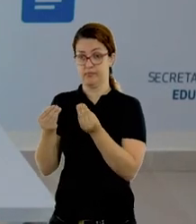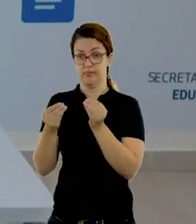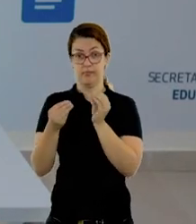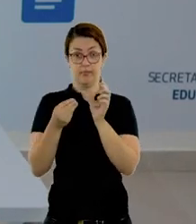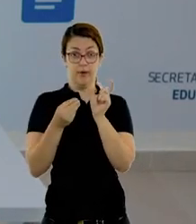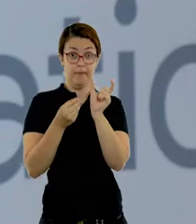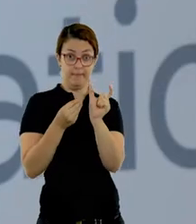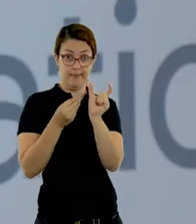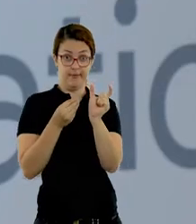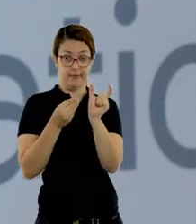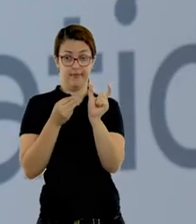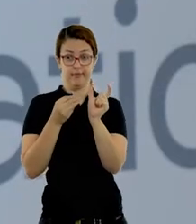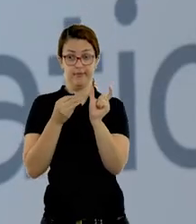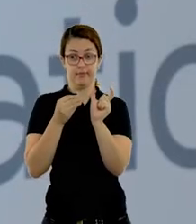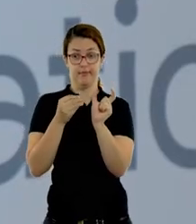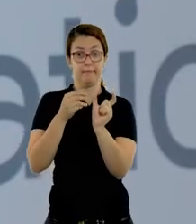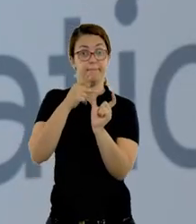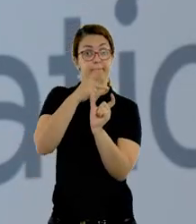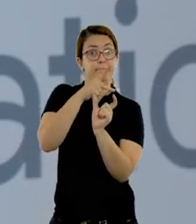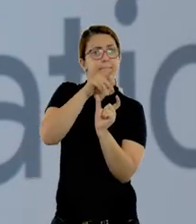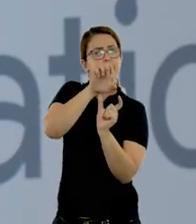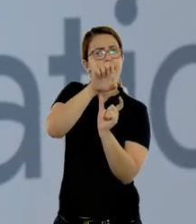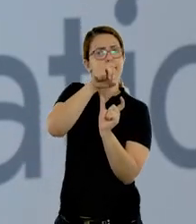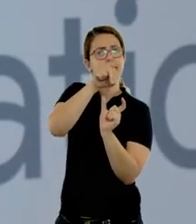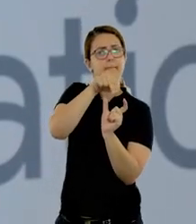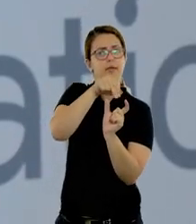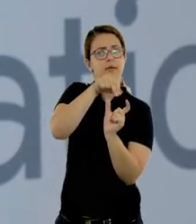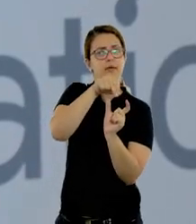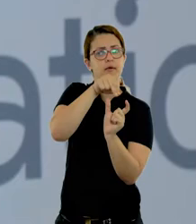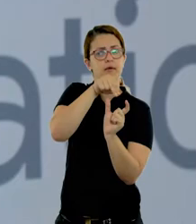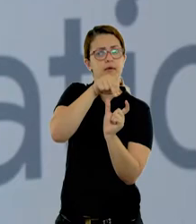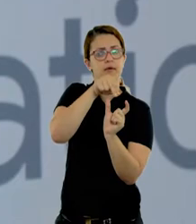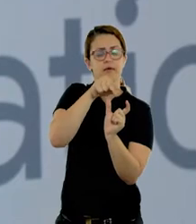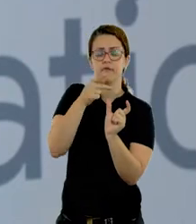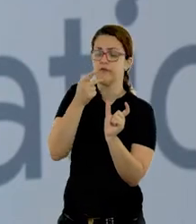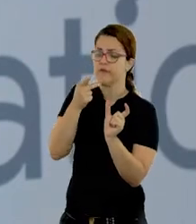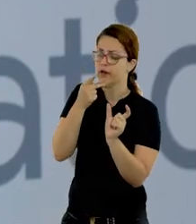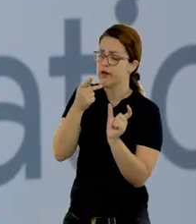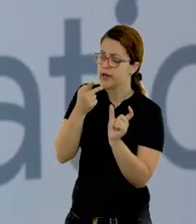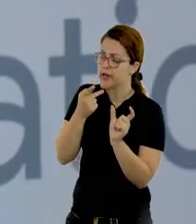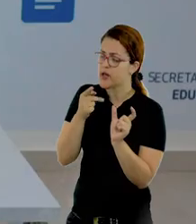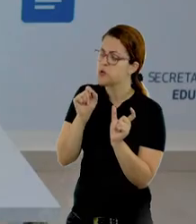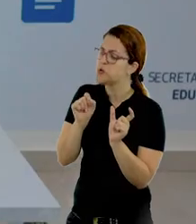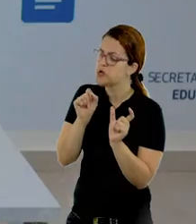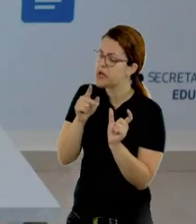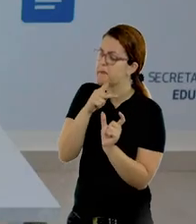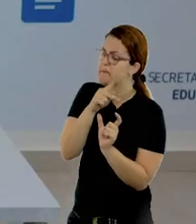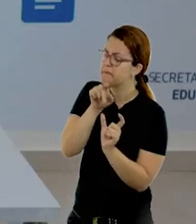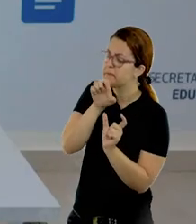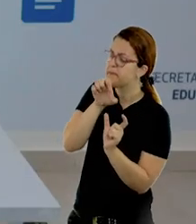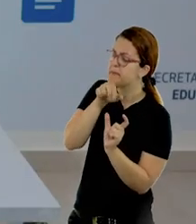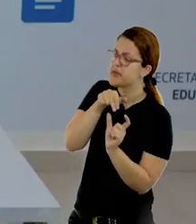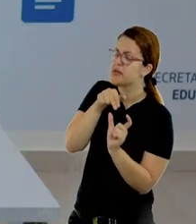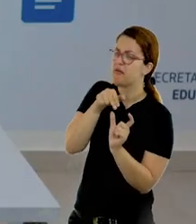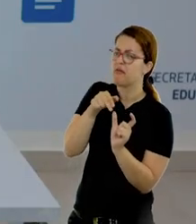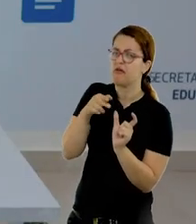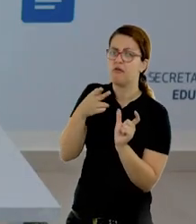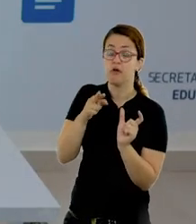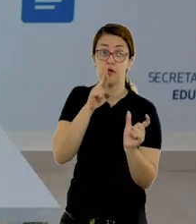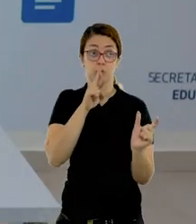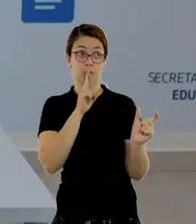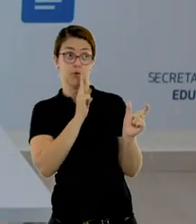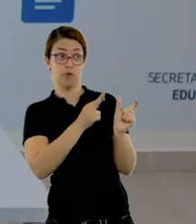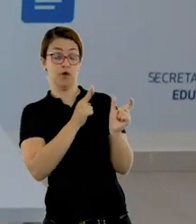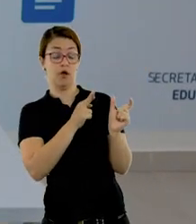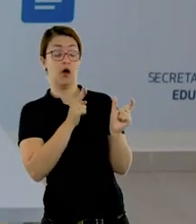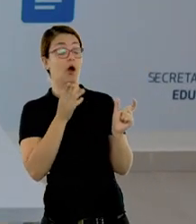ela pegou uma palavrinha aqui, ó. Repete com ela. Pen. O que seria pen? Pergunte para ela. Aí ela vai ter que responder